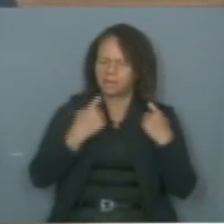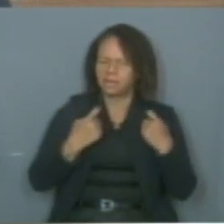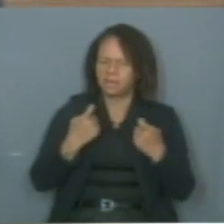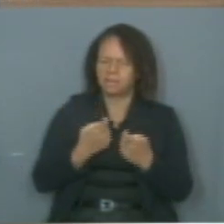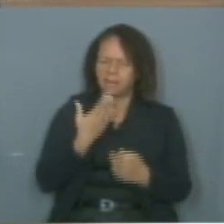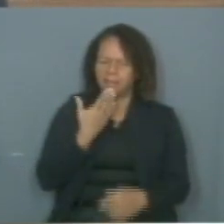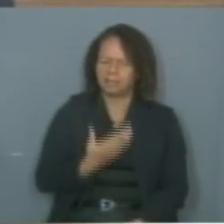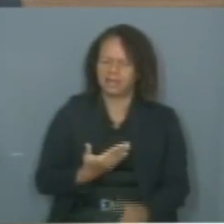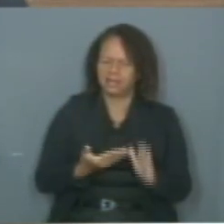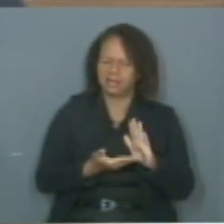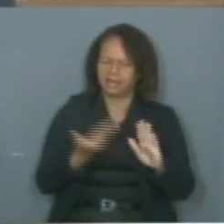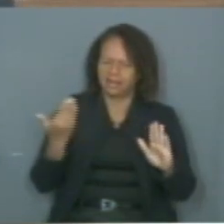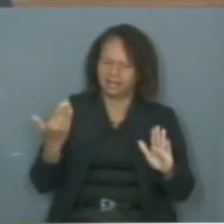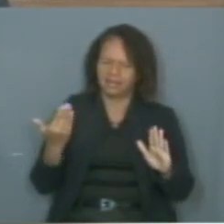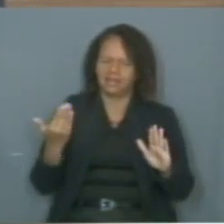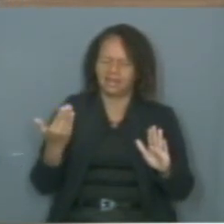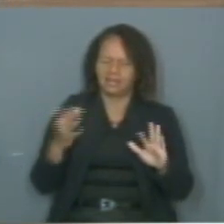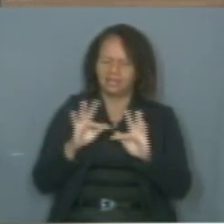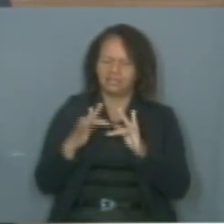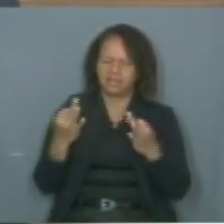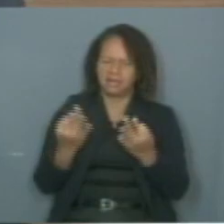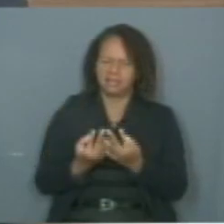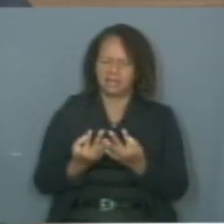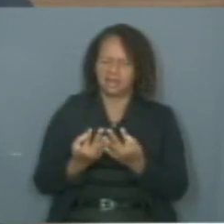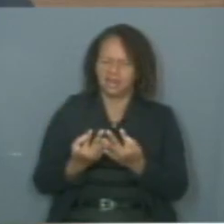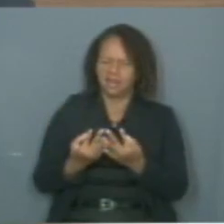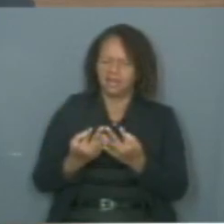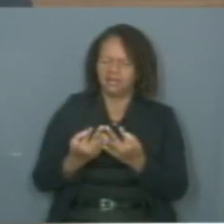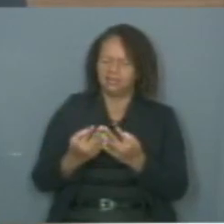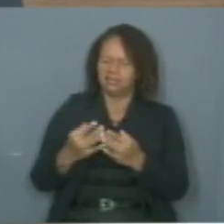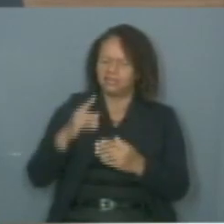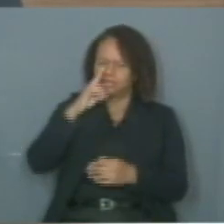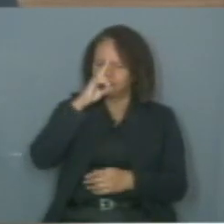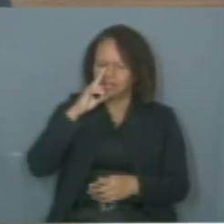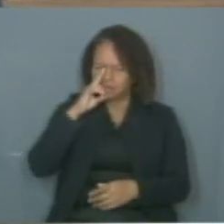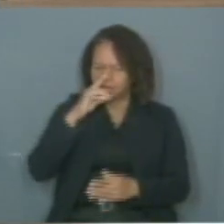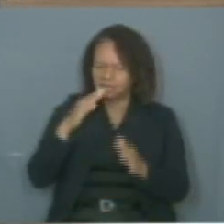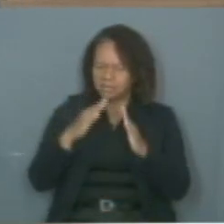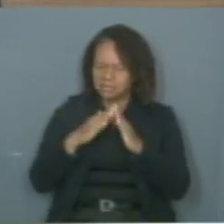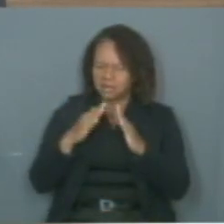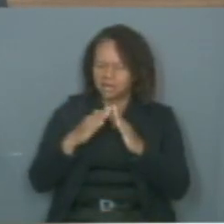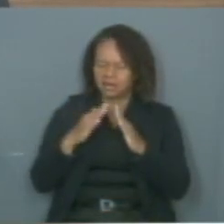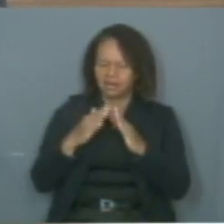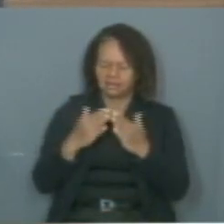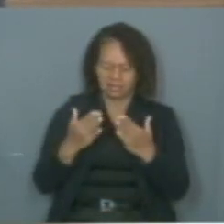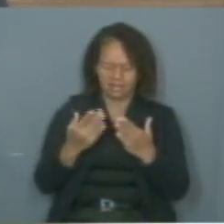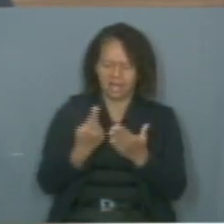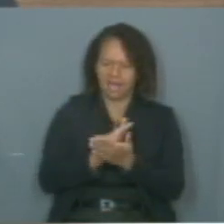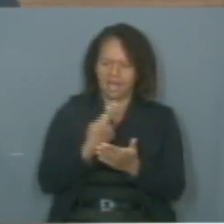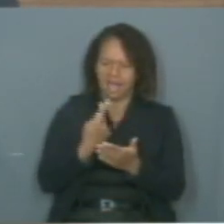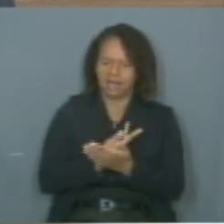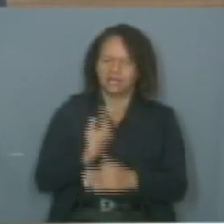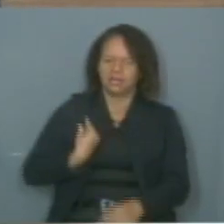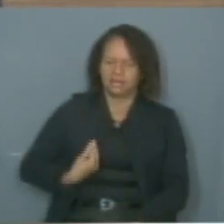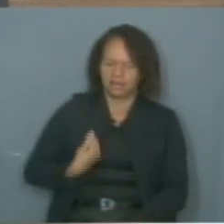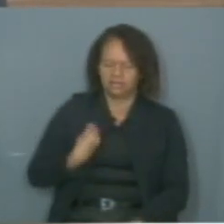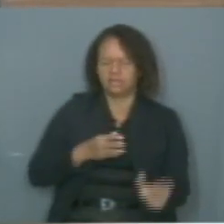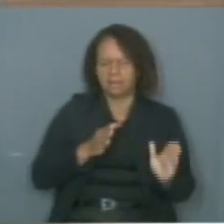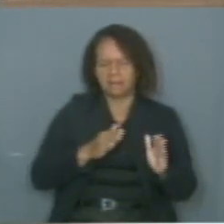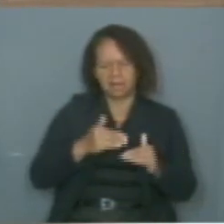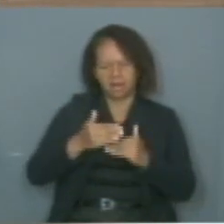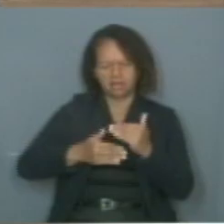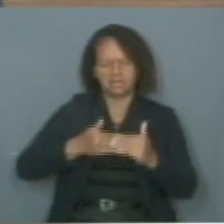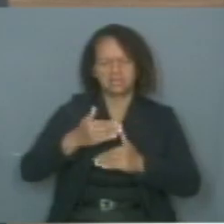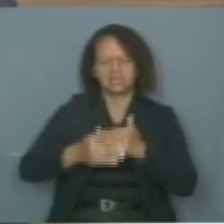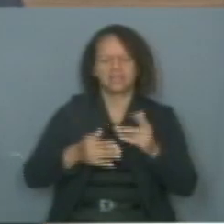um pedido de retirada de famílias em situação vulnerável, de moradia informal. A gente vive um processo